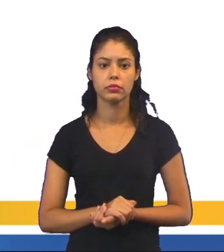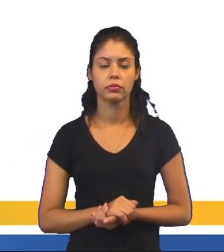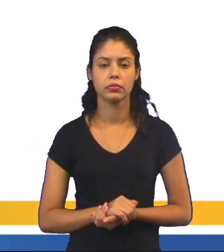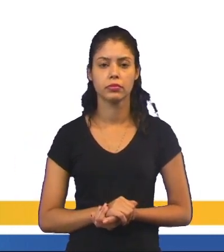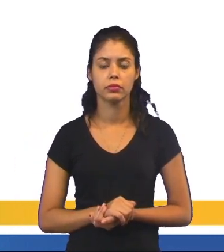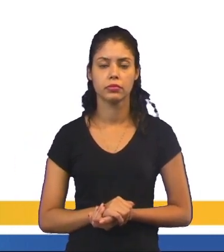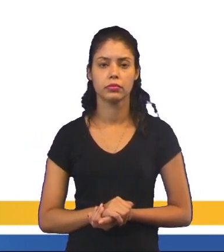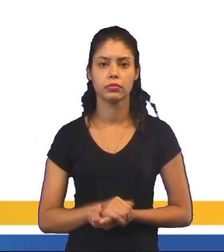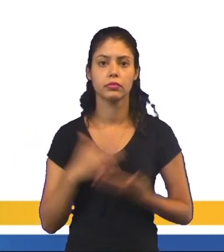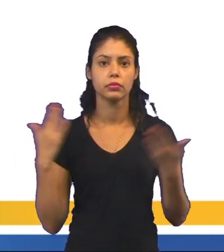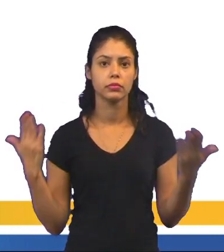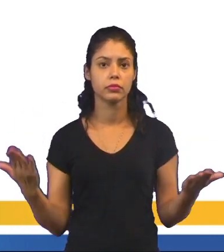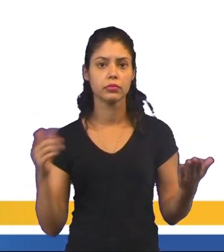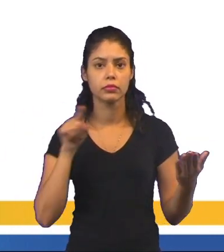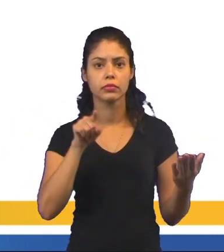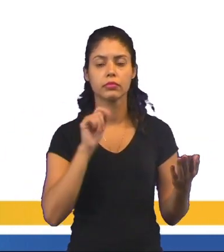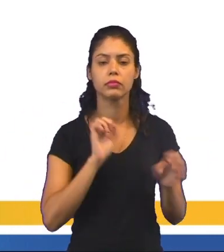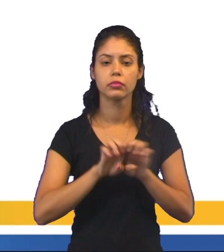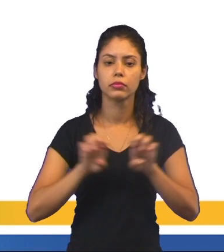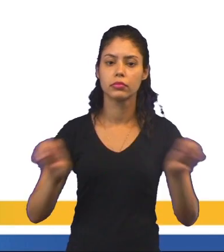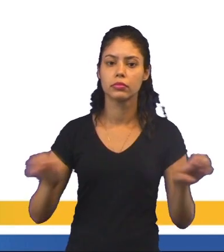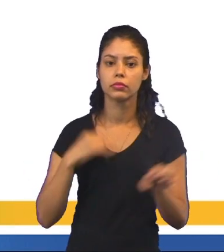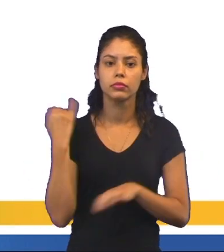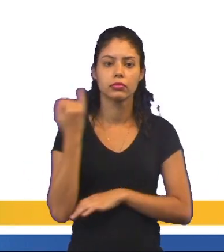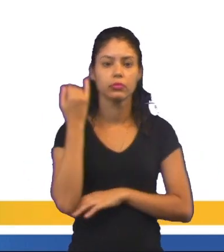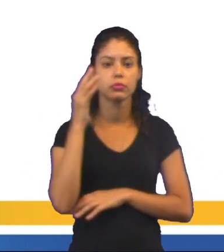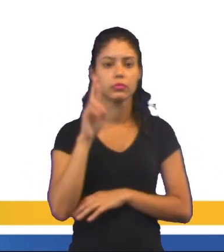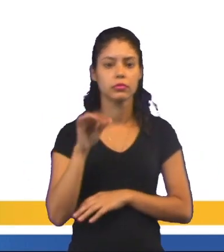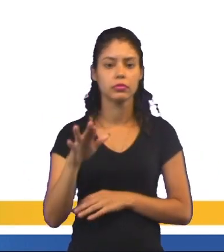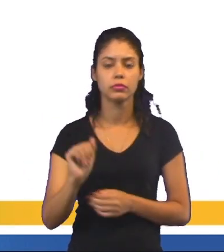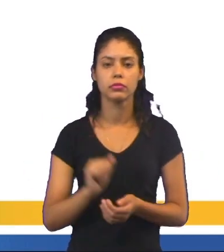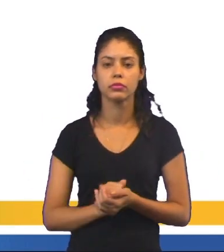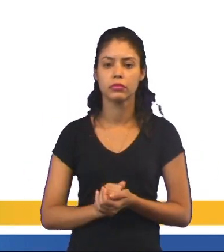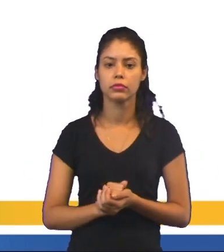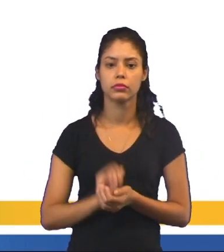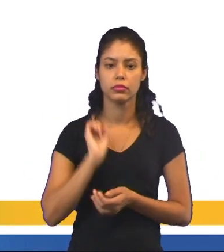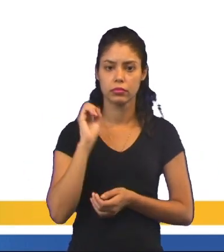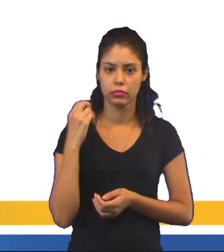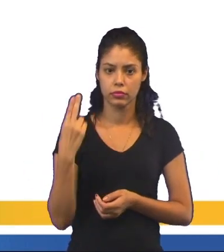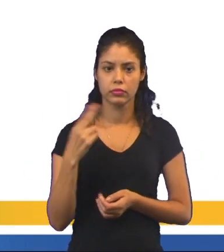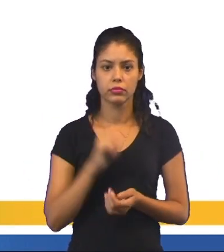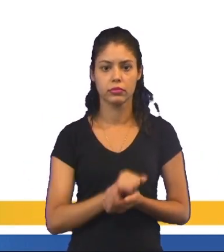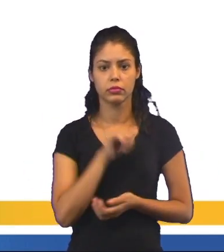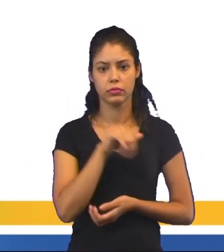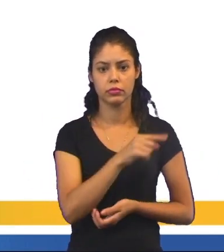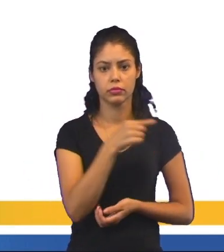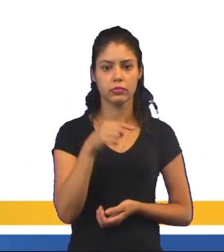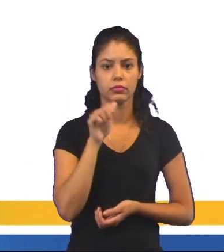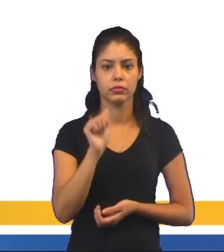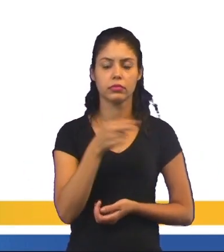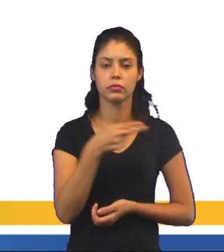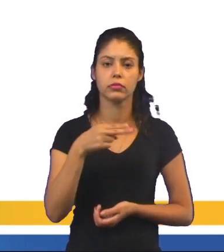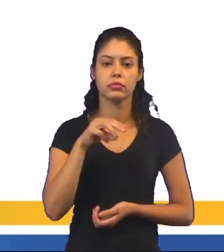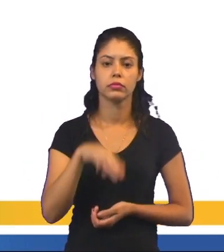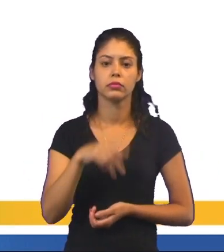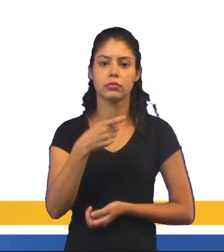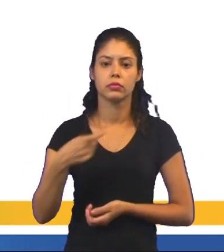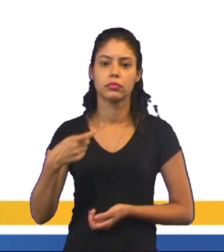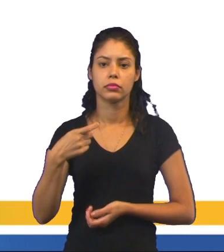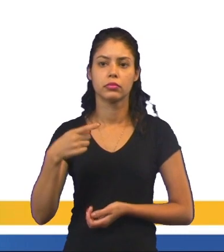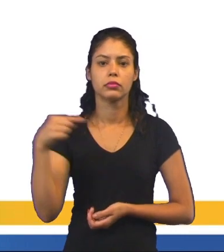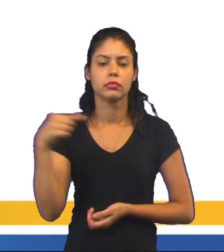x a Ou seja a equação fundamental da reta ou Y - AC =